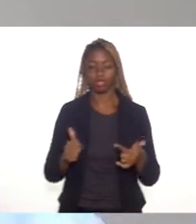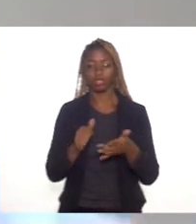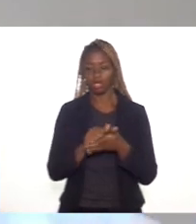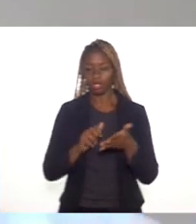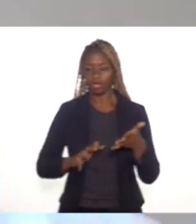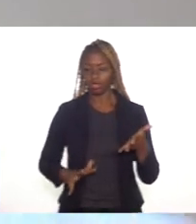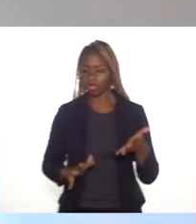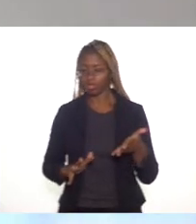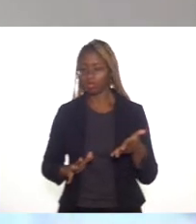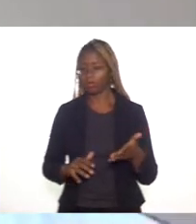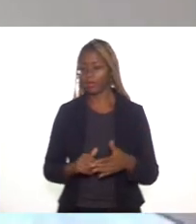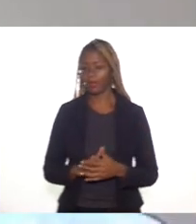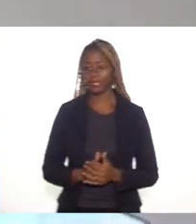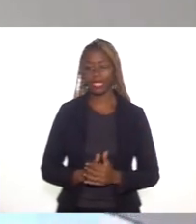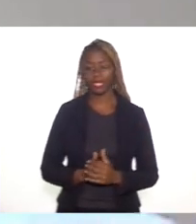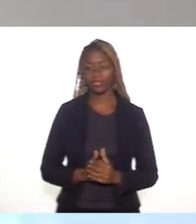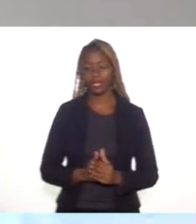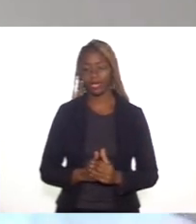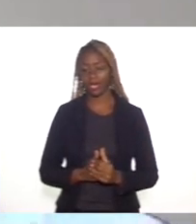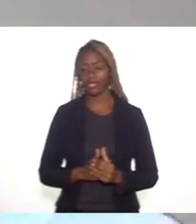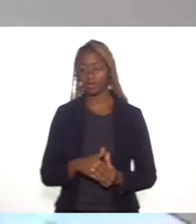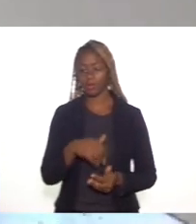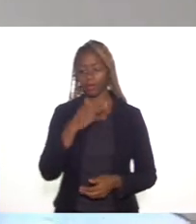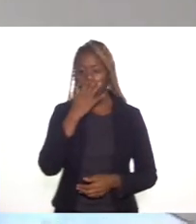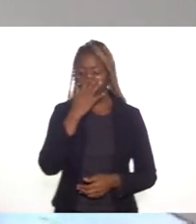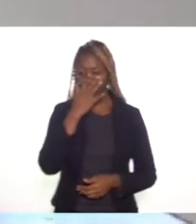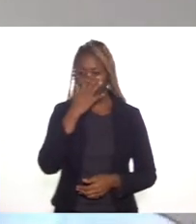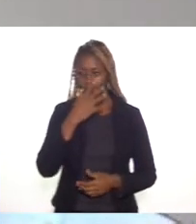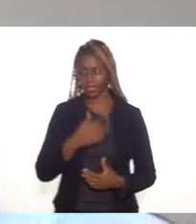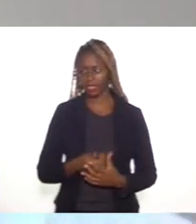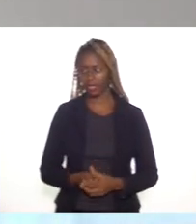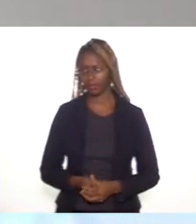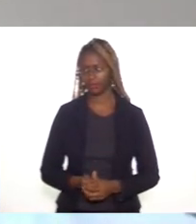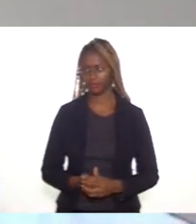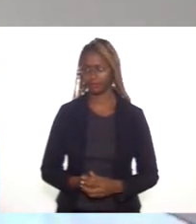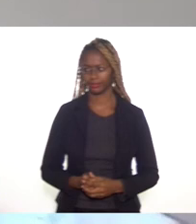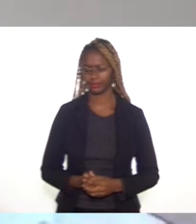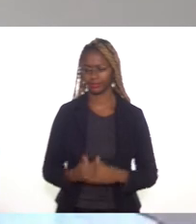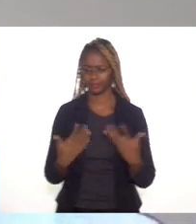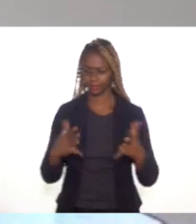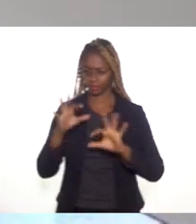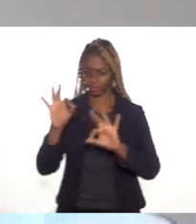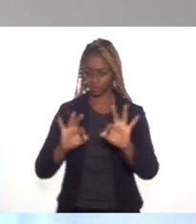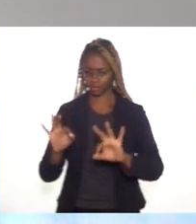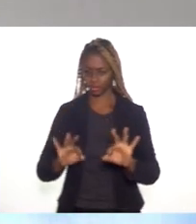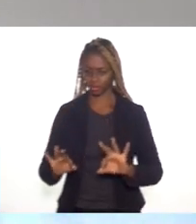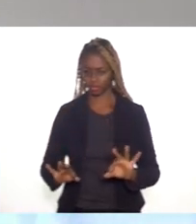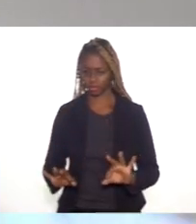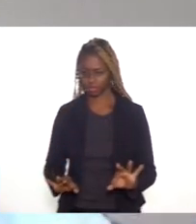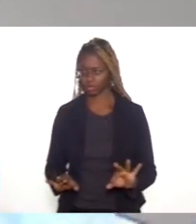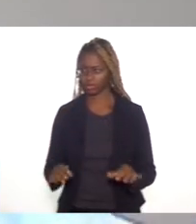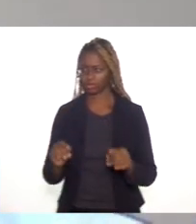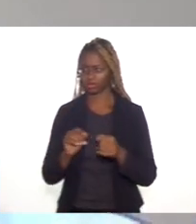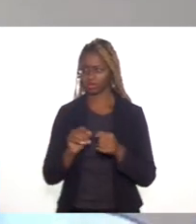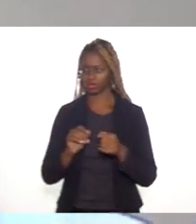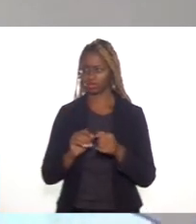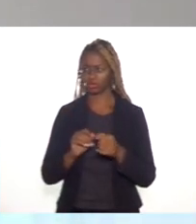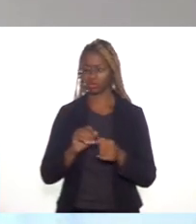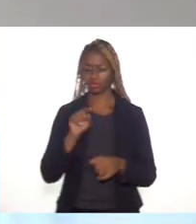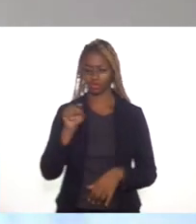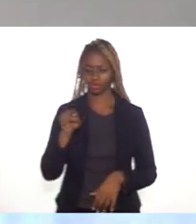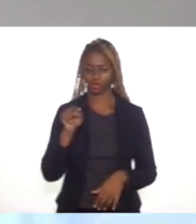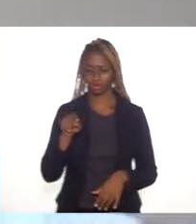várias áreas. Eu mesmo, depois dessa lei, já apresentei dois outros projetos, um projeto para que se faça um recenseamento